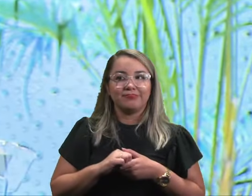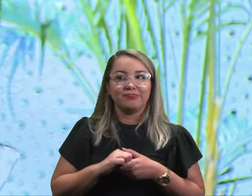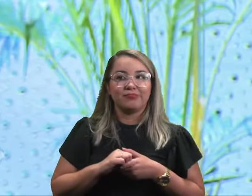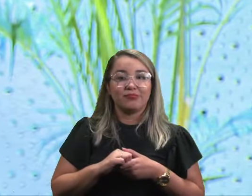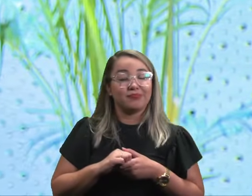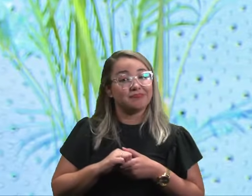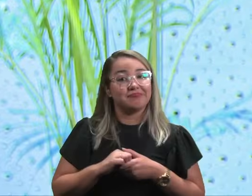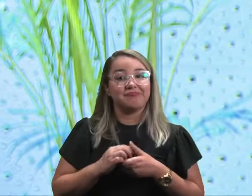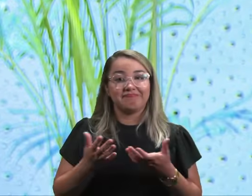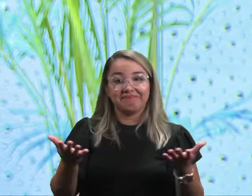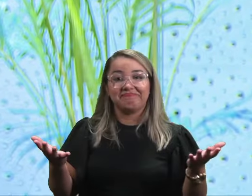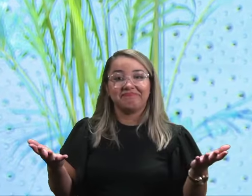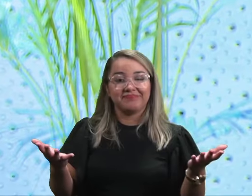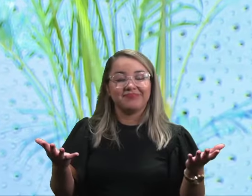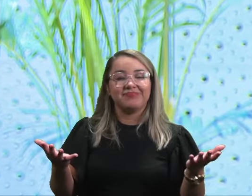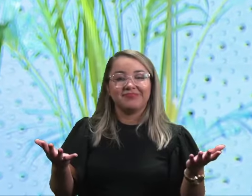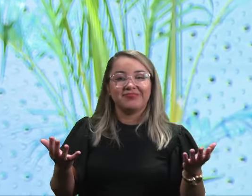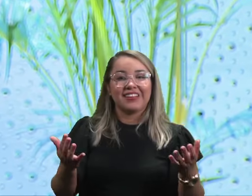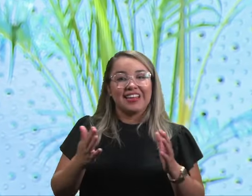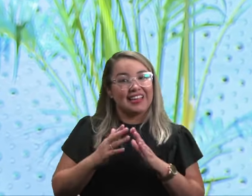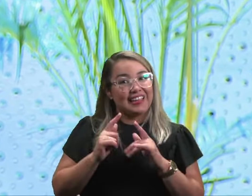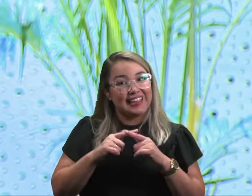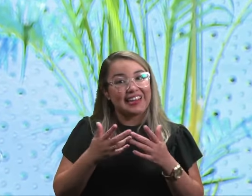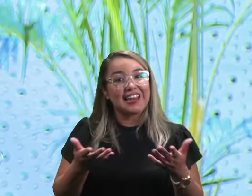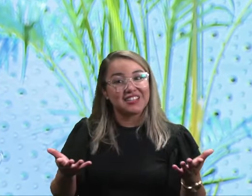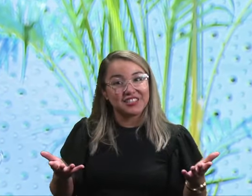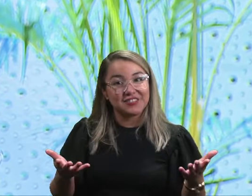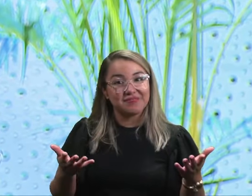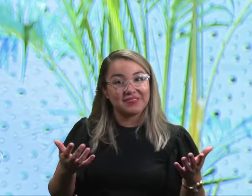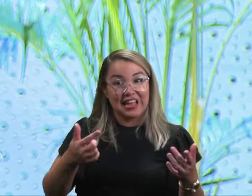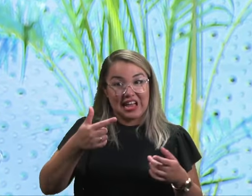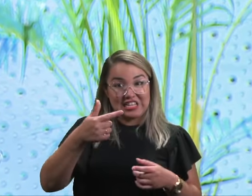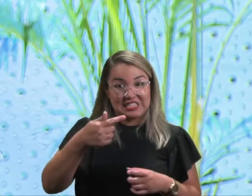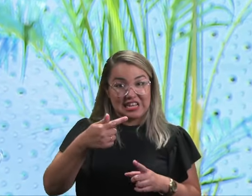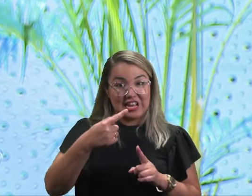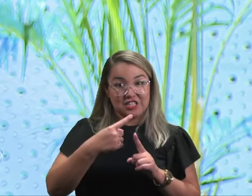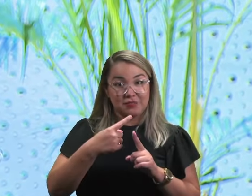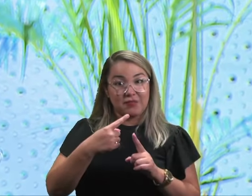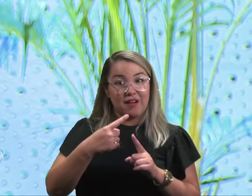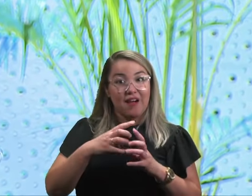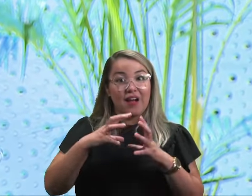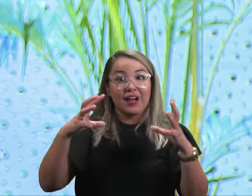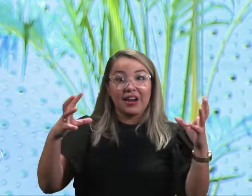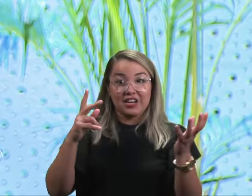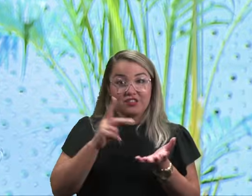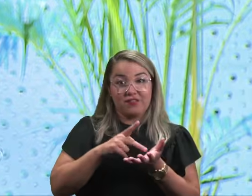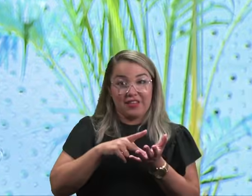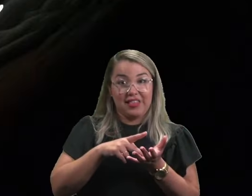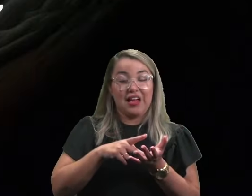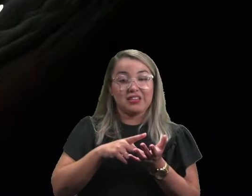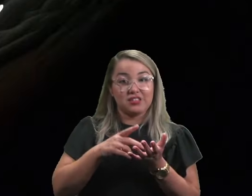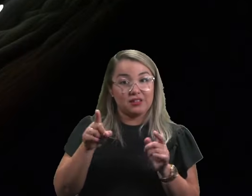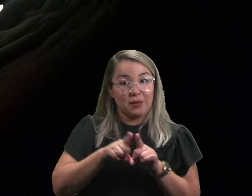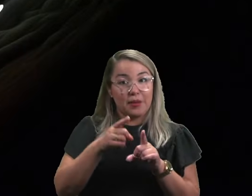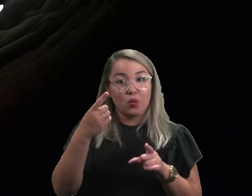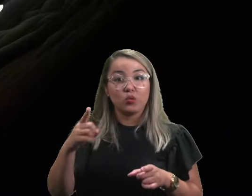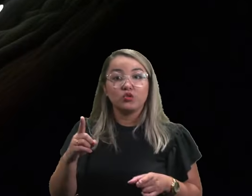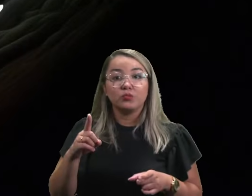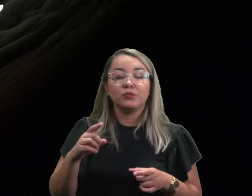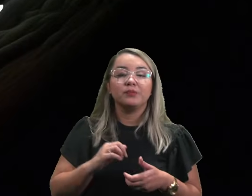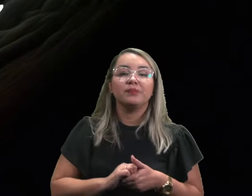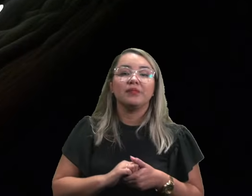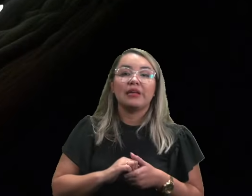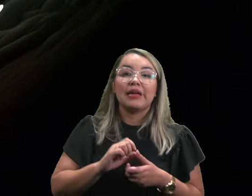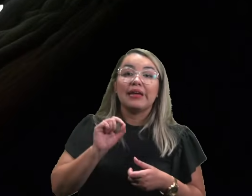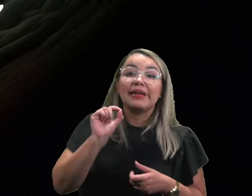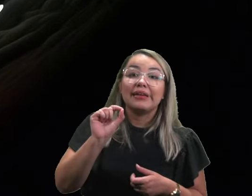A igreja, sétima grande verdade e última: em verdade vos digo, quem crê em mim